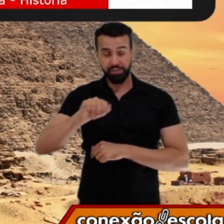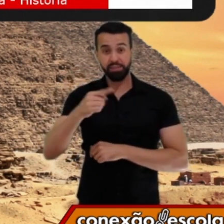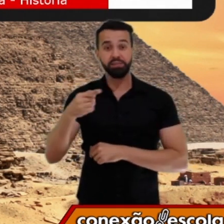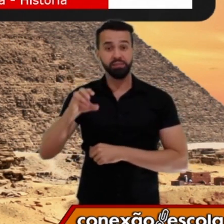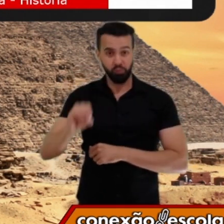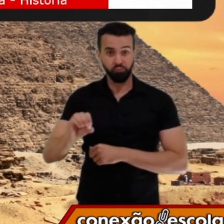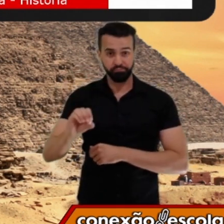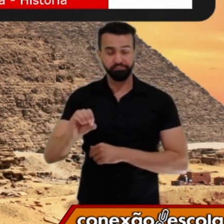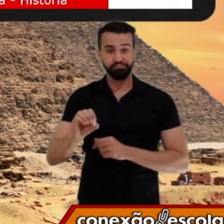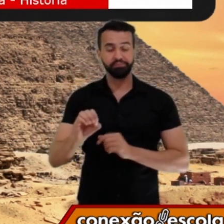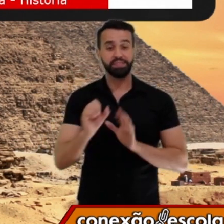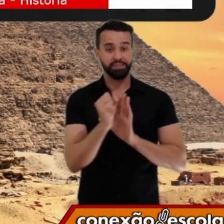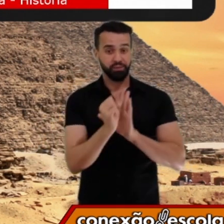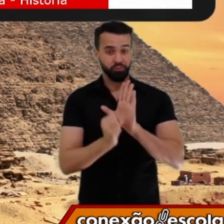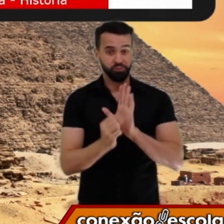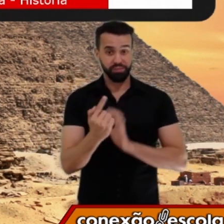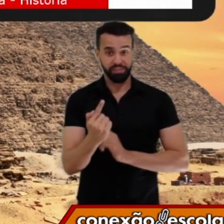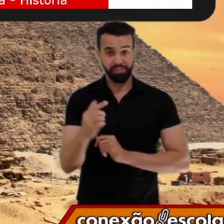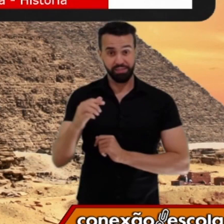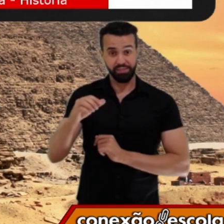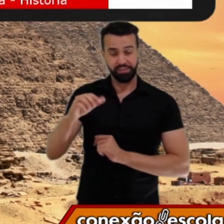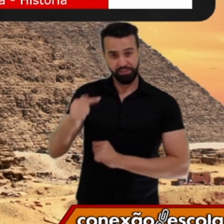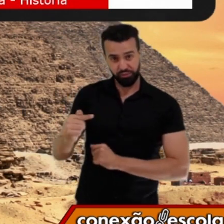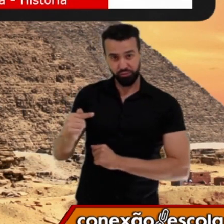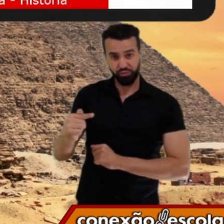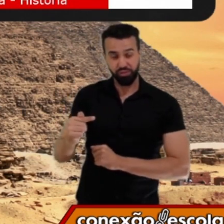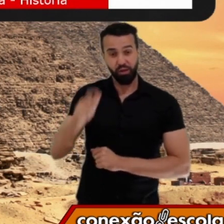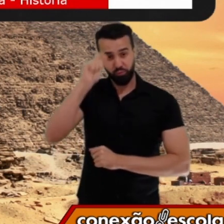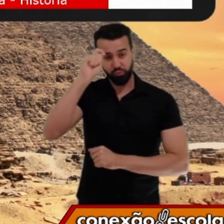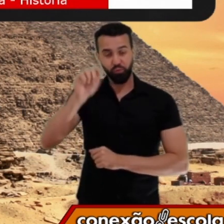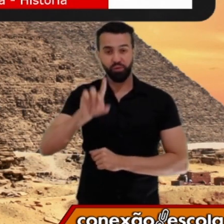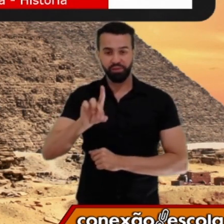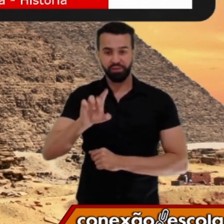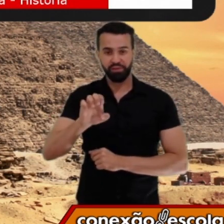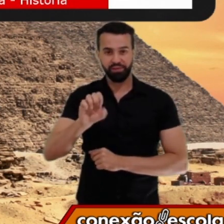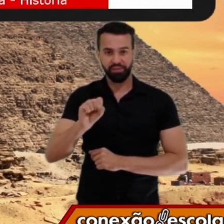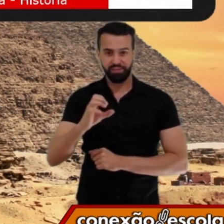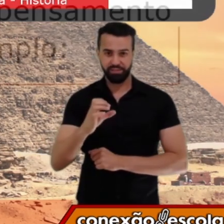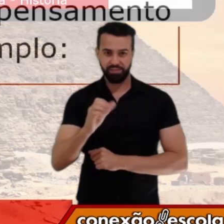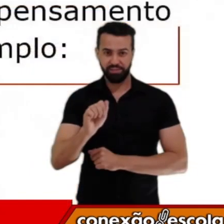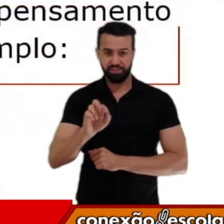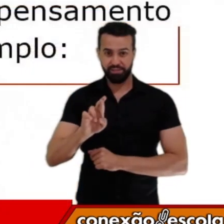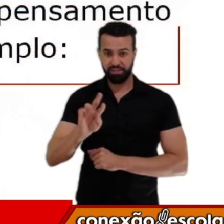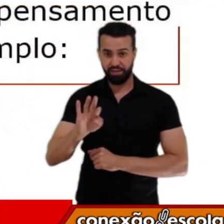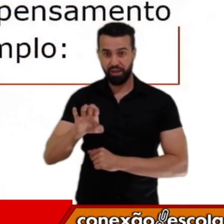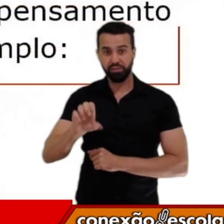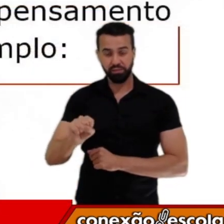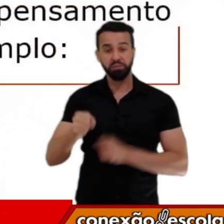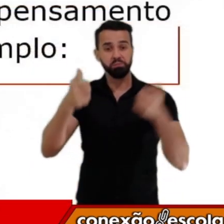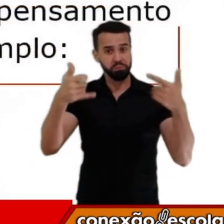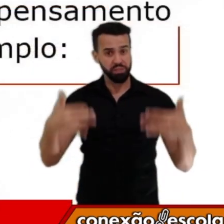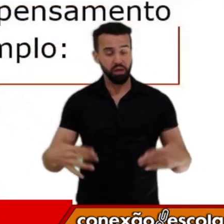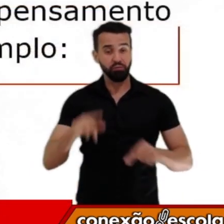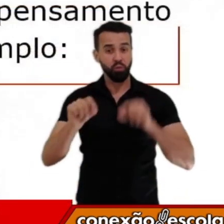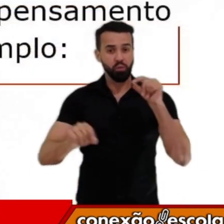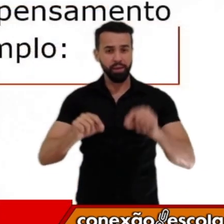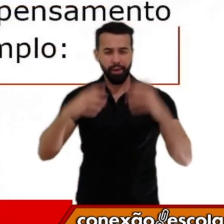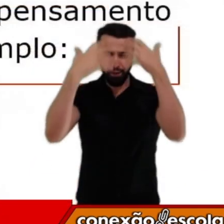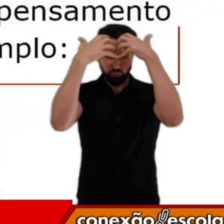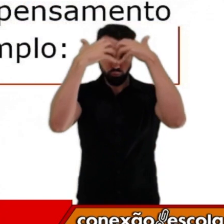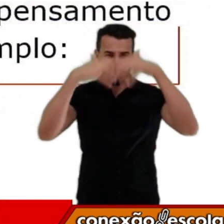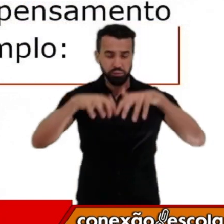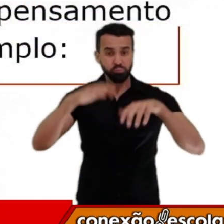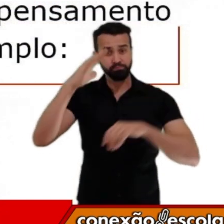XVII, René Descartes ele já dizia e ensinava e trazia a razão para o centro do raciocínio. Ele dizia